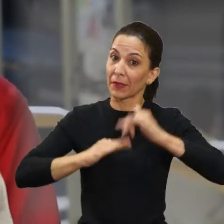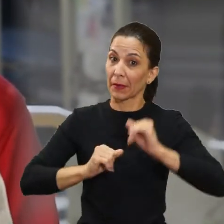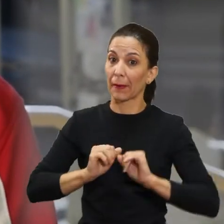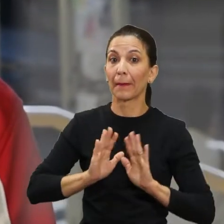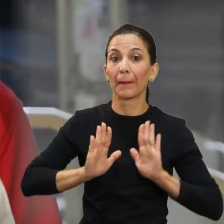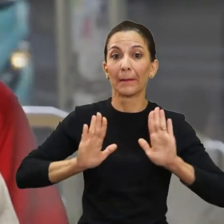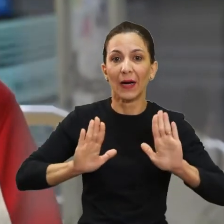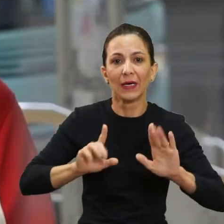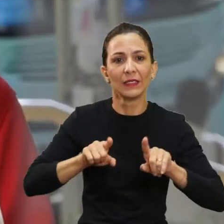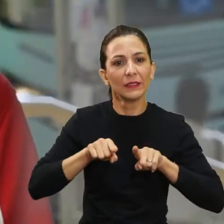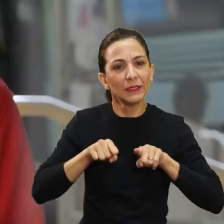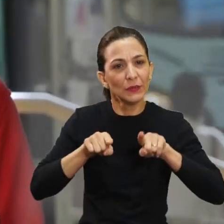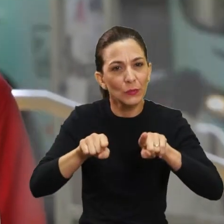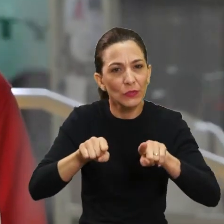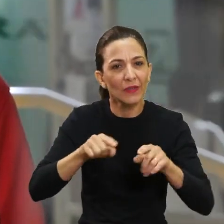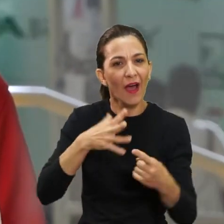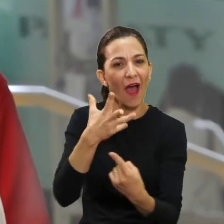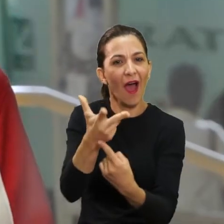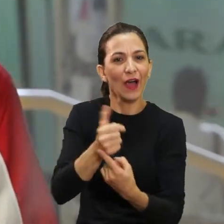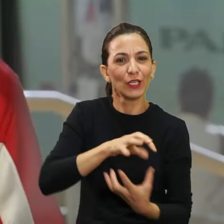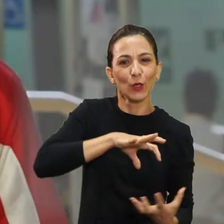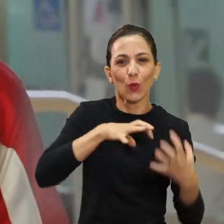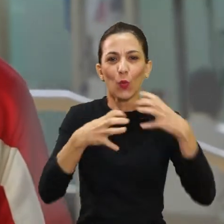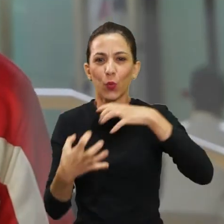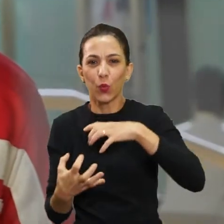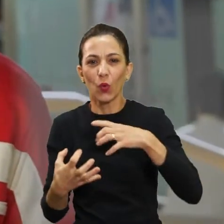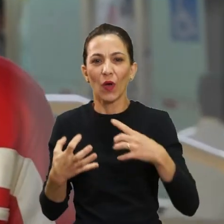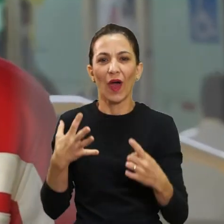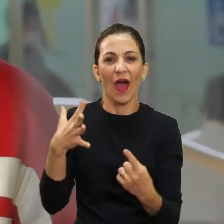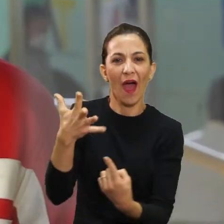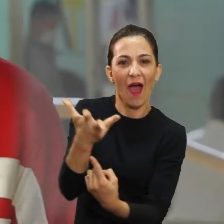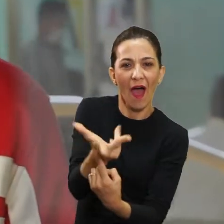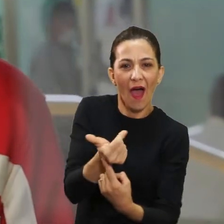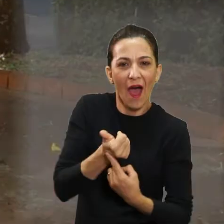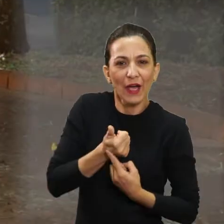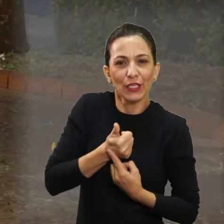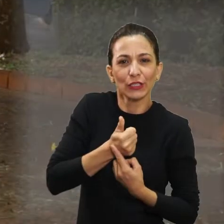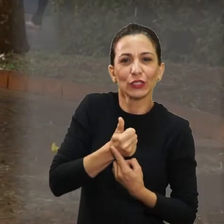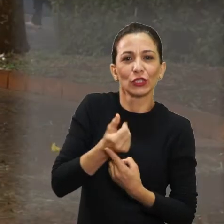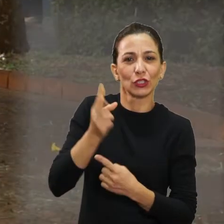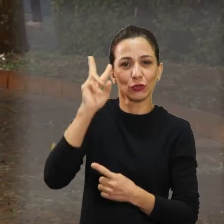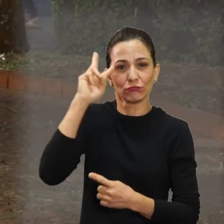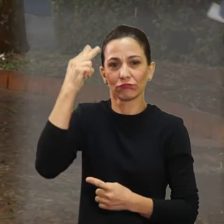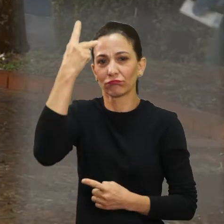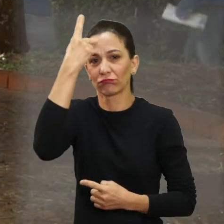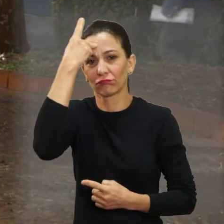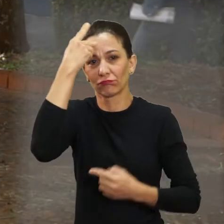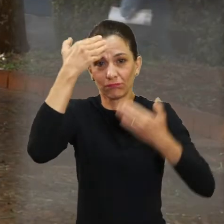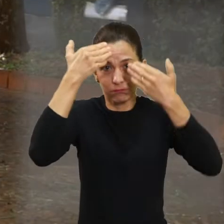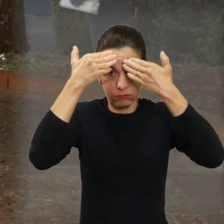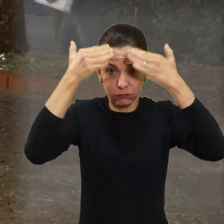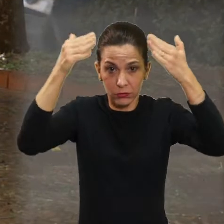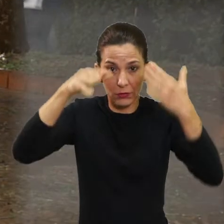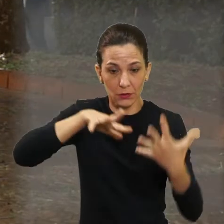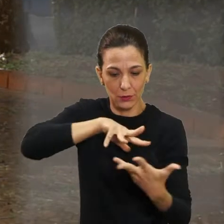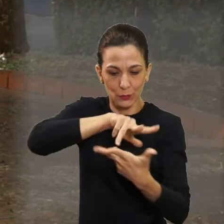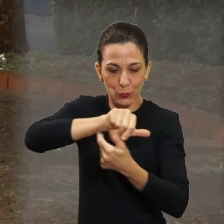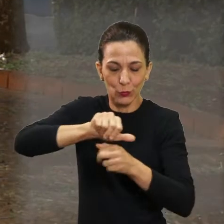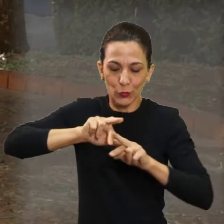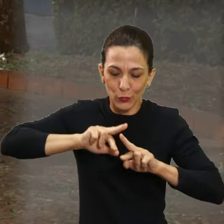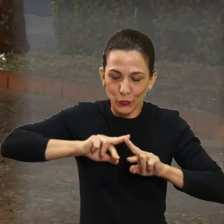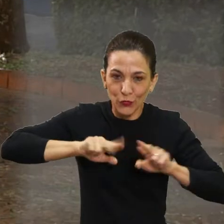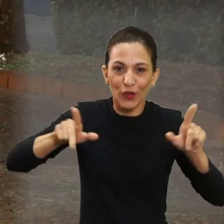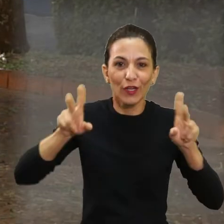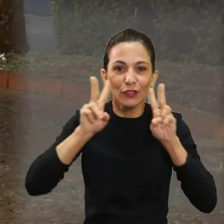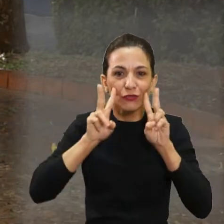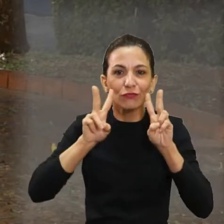que a arte transforma, a arte tem toda uma questão de modificação de um pensamento, da criação de